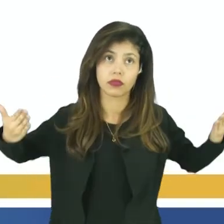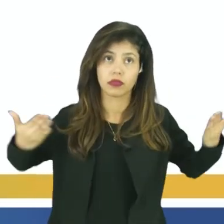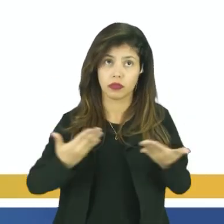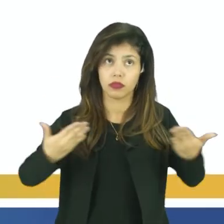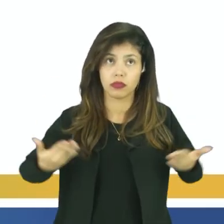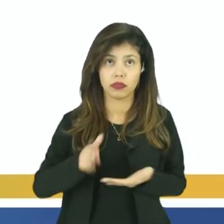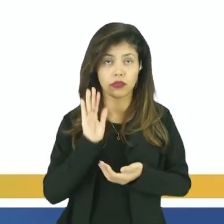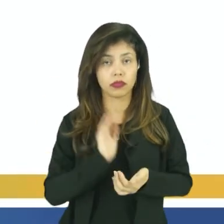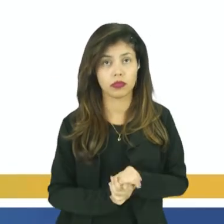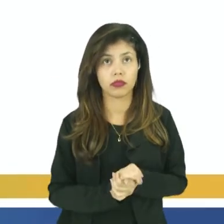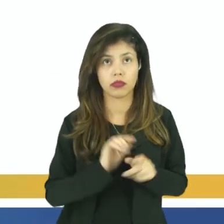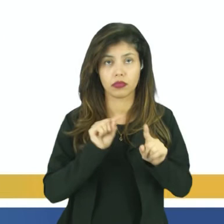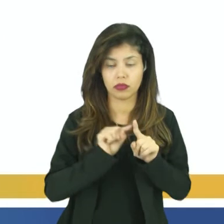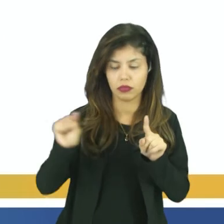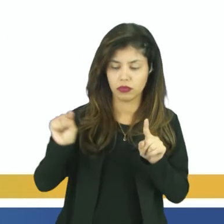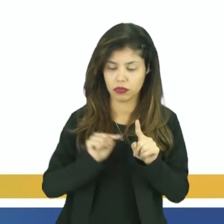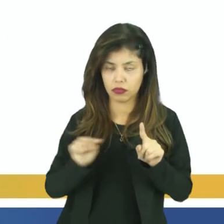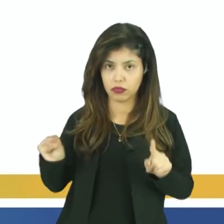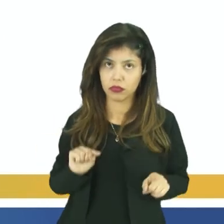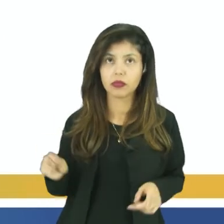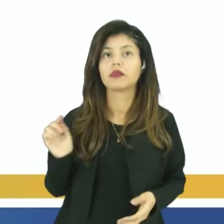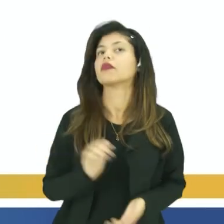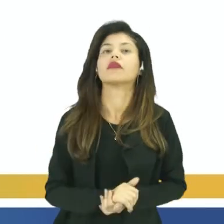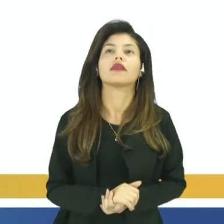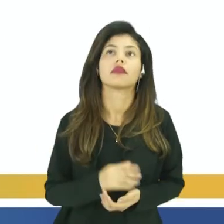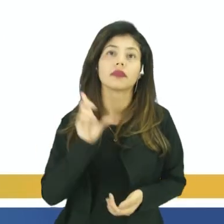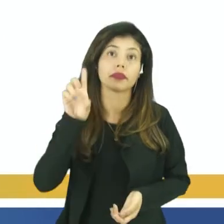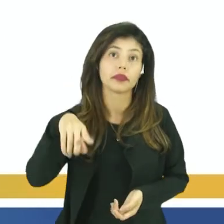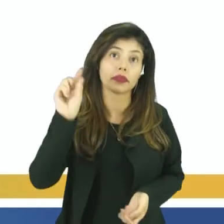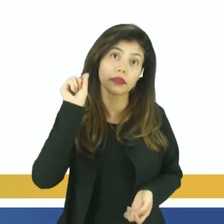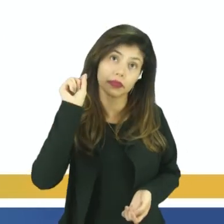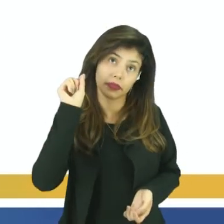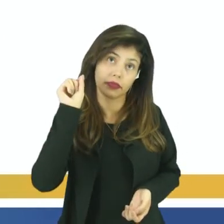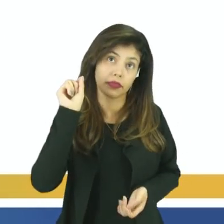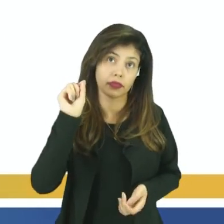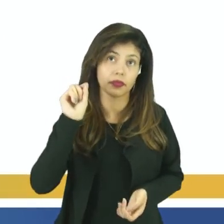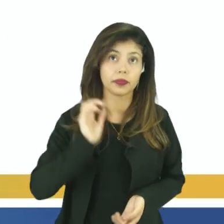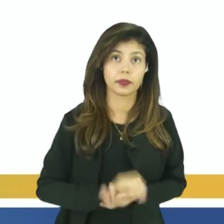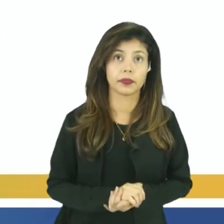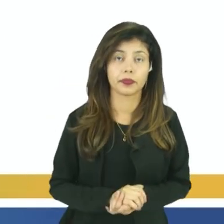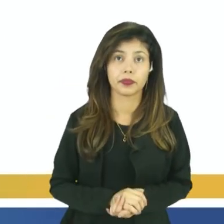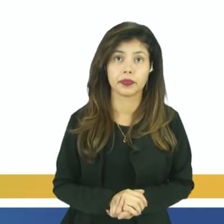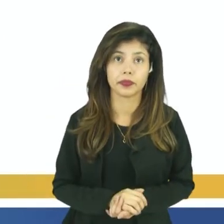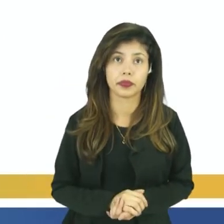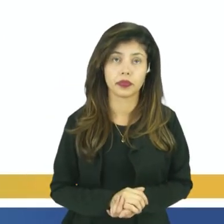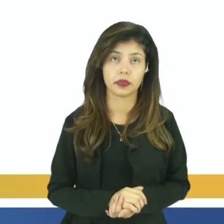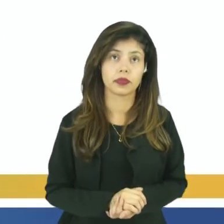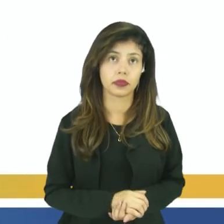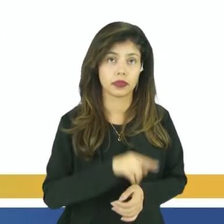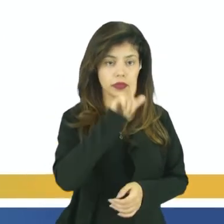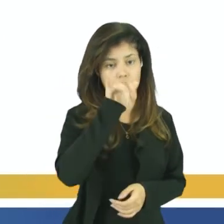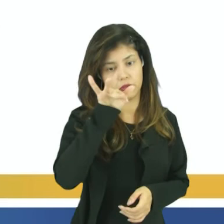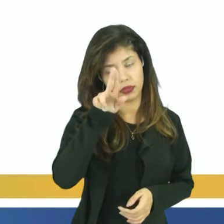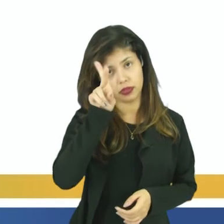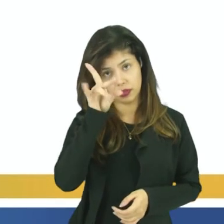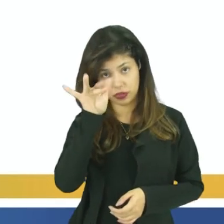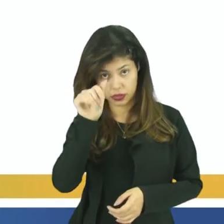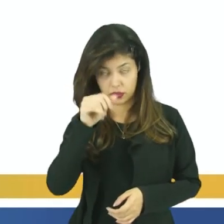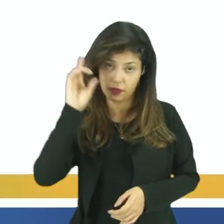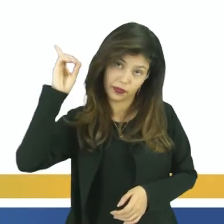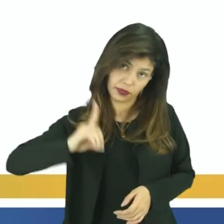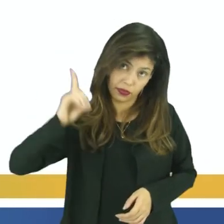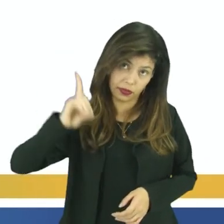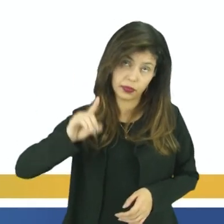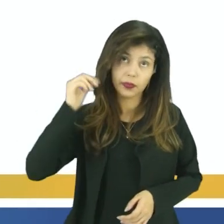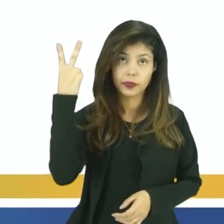gráficos de linha. Então vamos escolher o gráfico de linha. Então vocês percebem pela nomenclatura que ele é